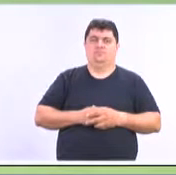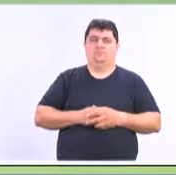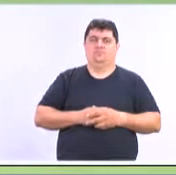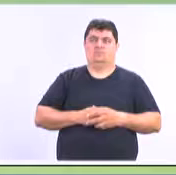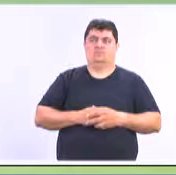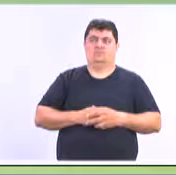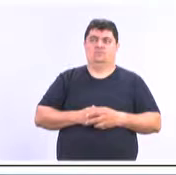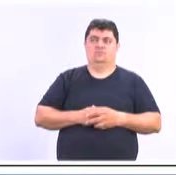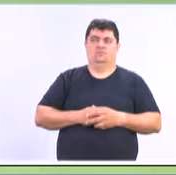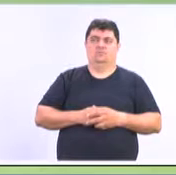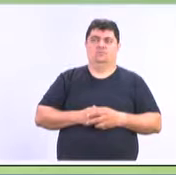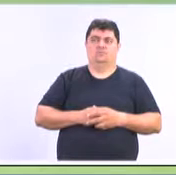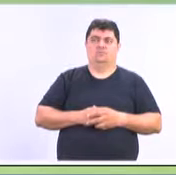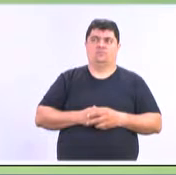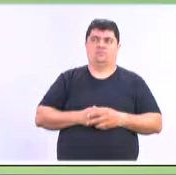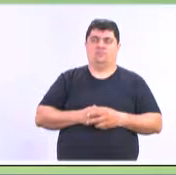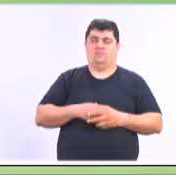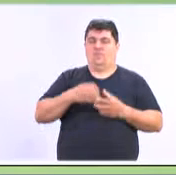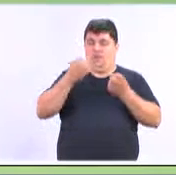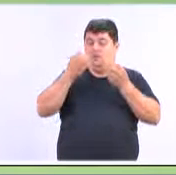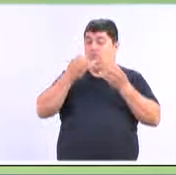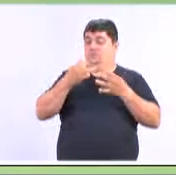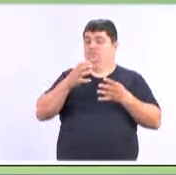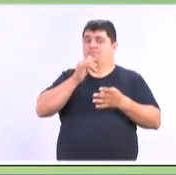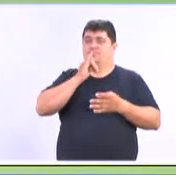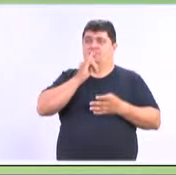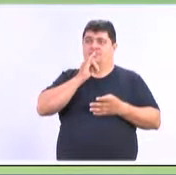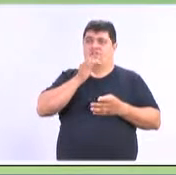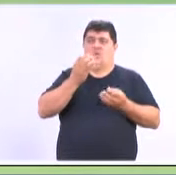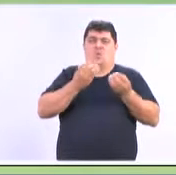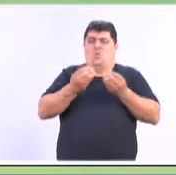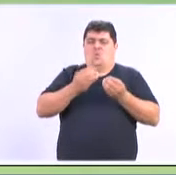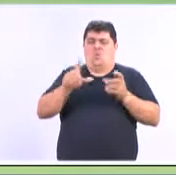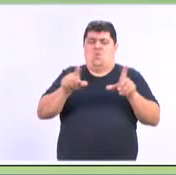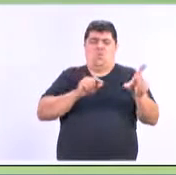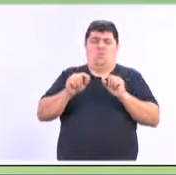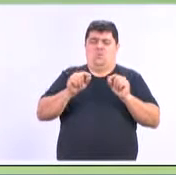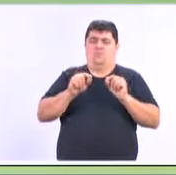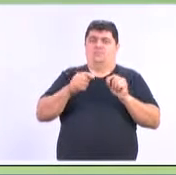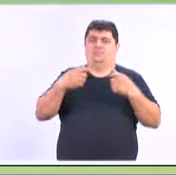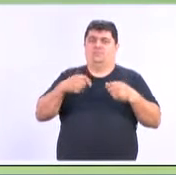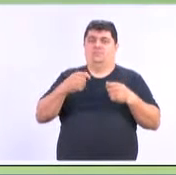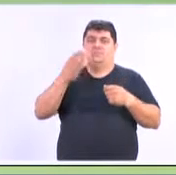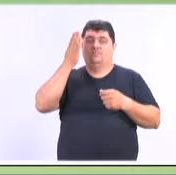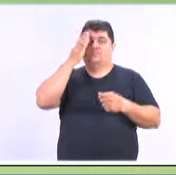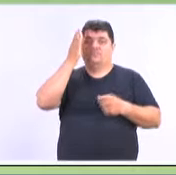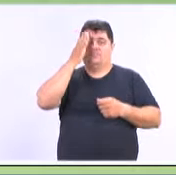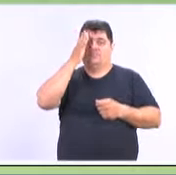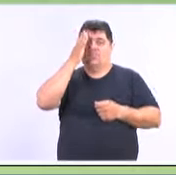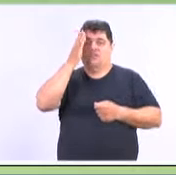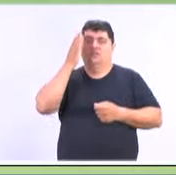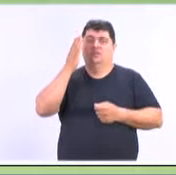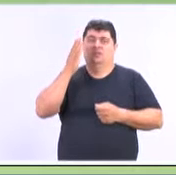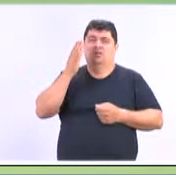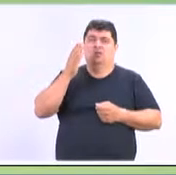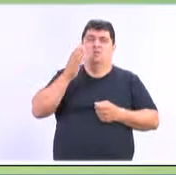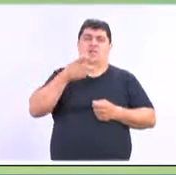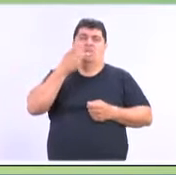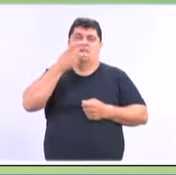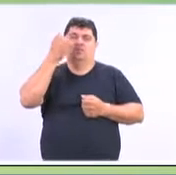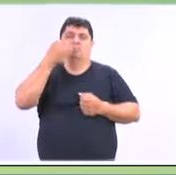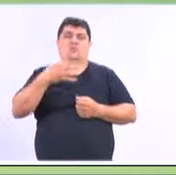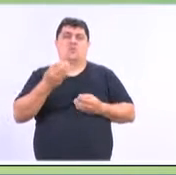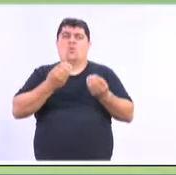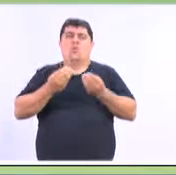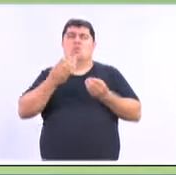Então, quando a gente fala aqui de como tomar tal decisão e quando a gente fala assim,